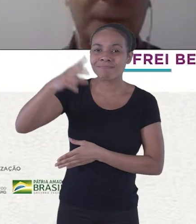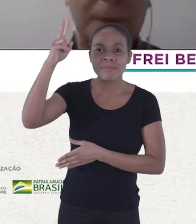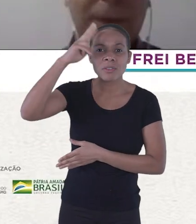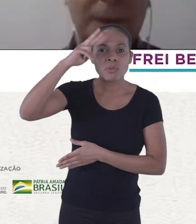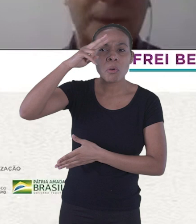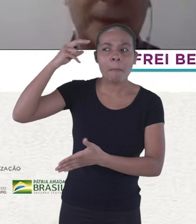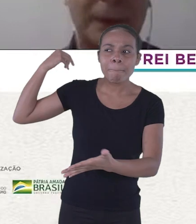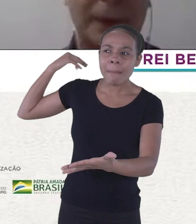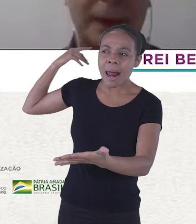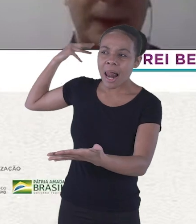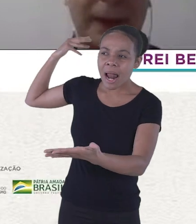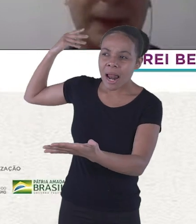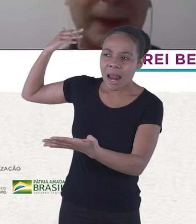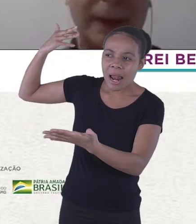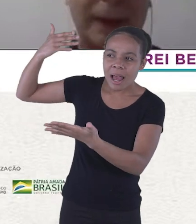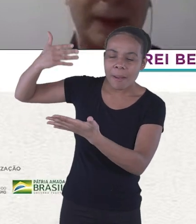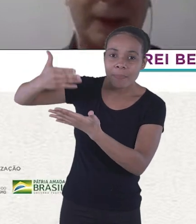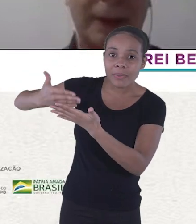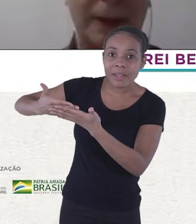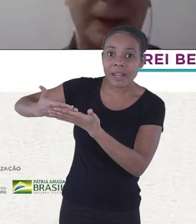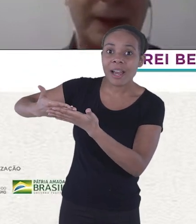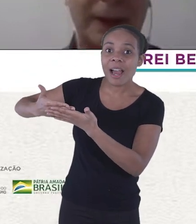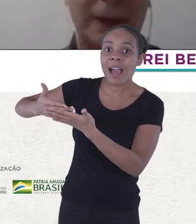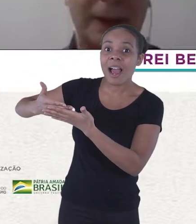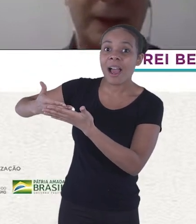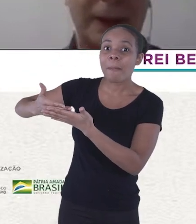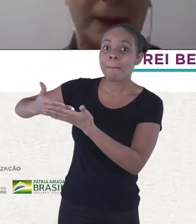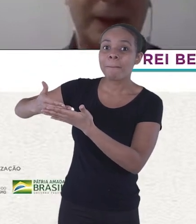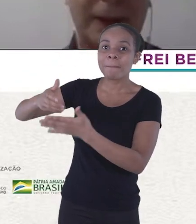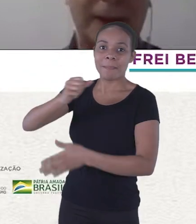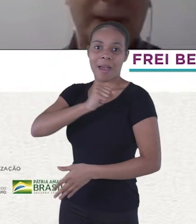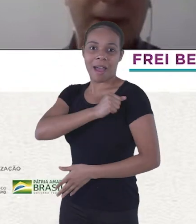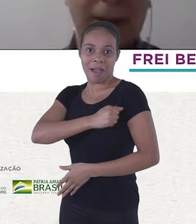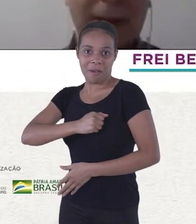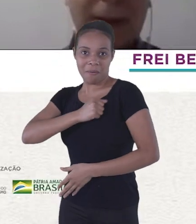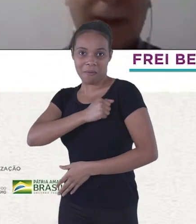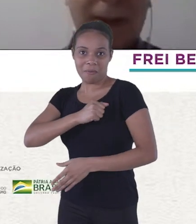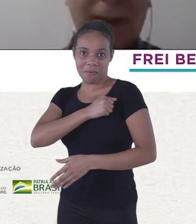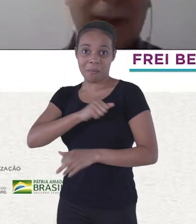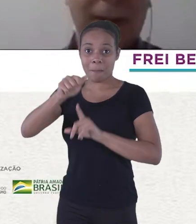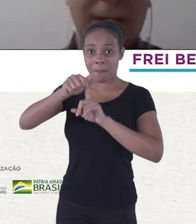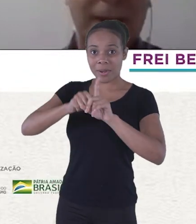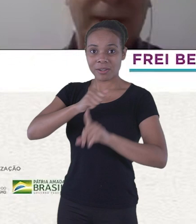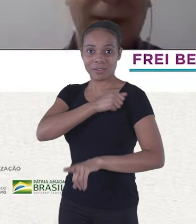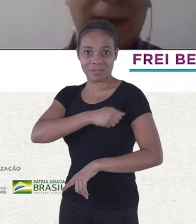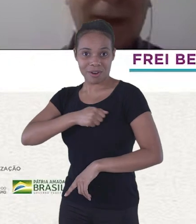de 1986, Carlos Alberto Libânio Cristo, Frei Beto.